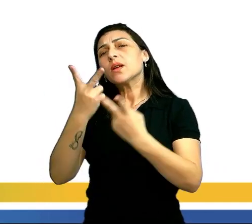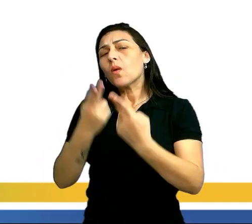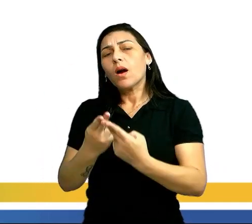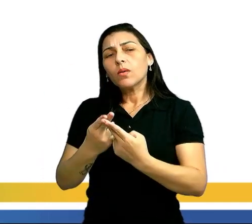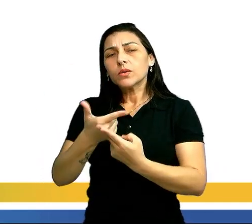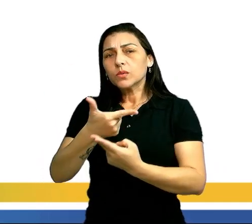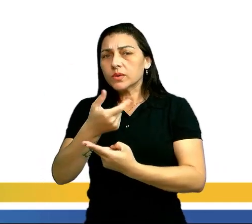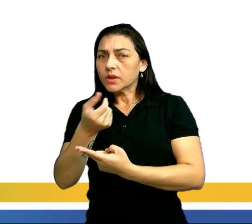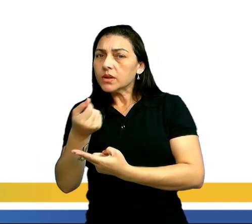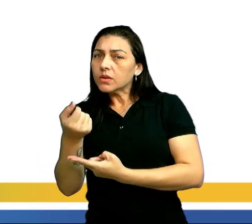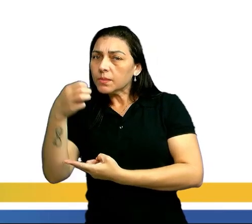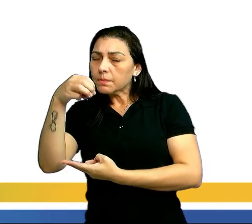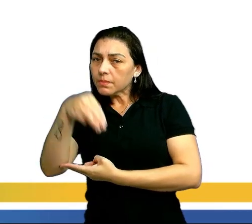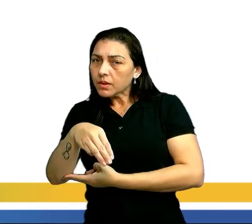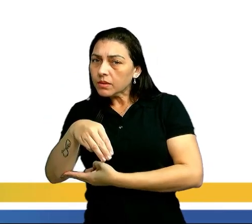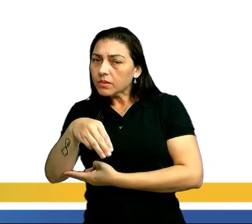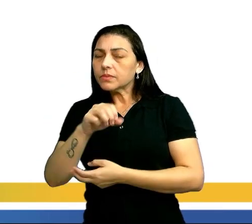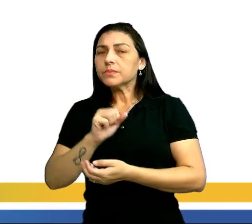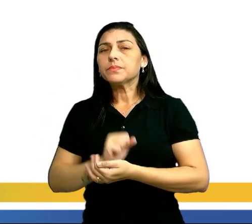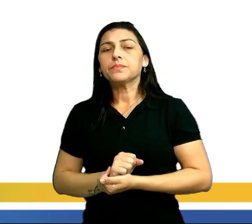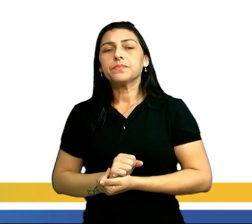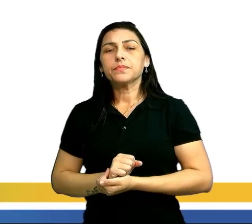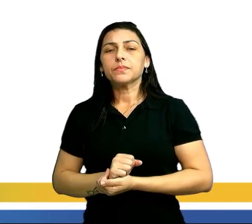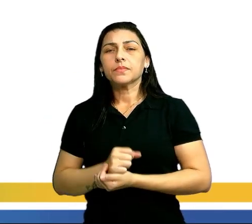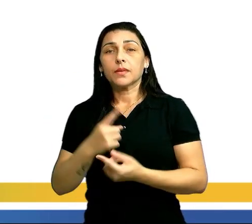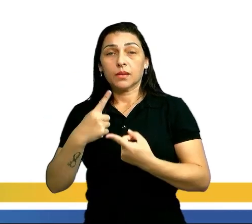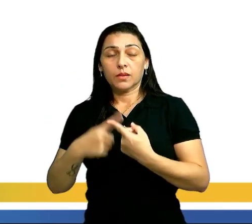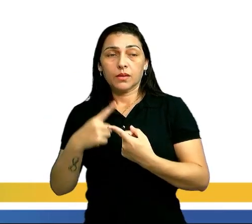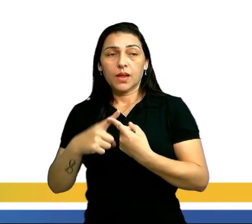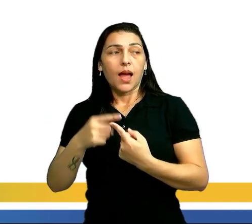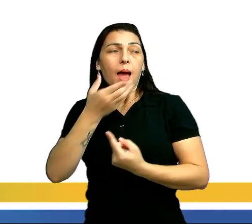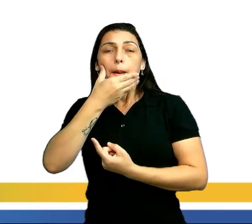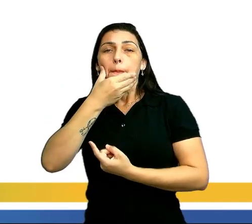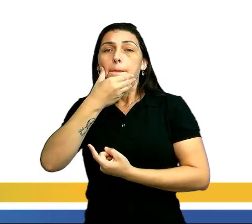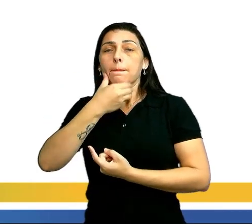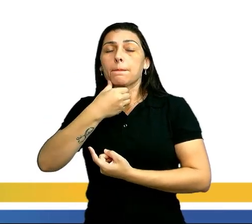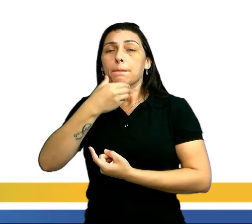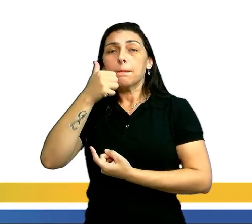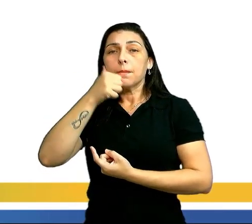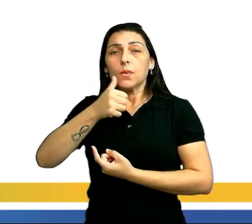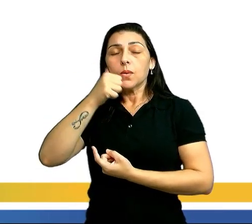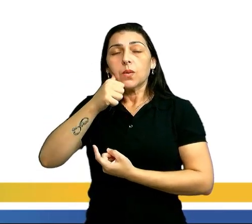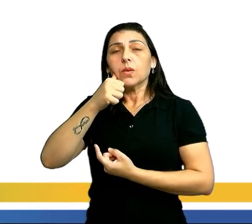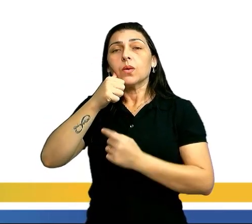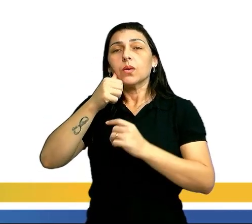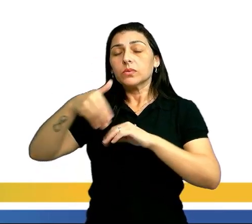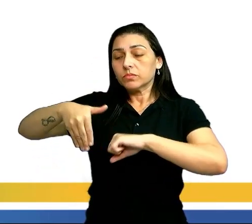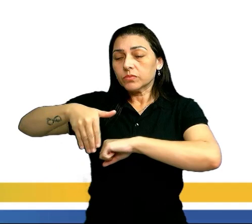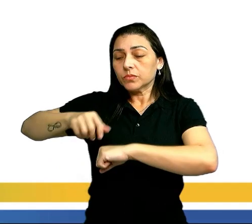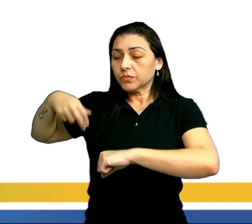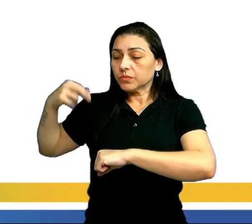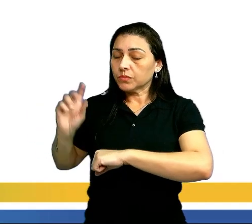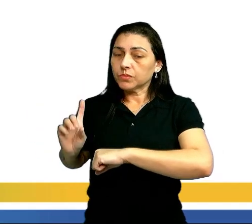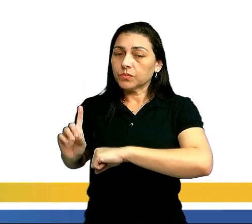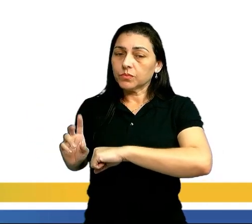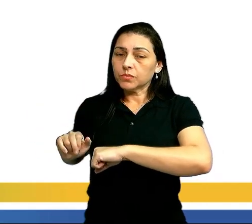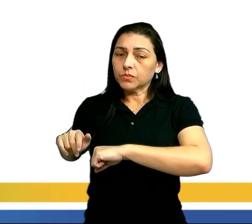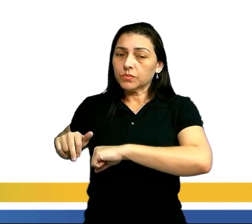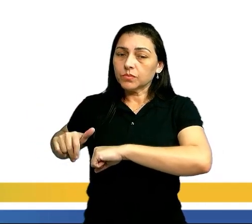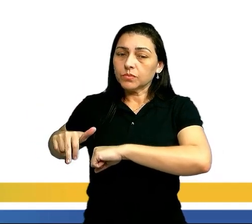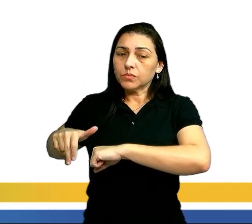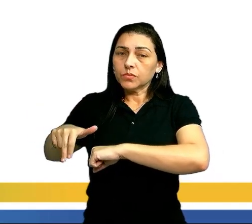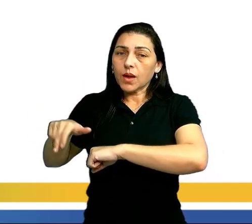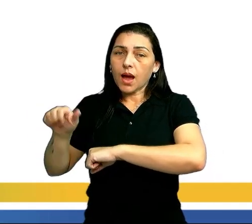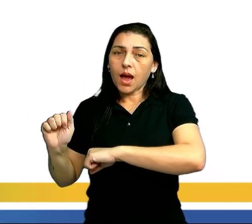vai ser igual a 200 metros. Ainda pelo enunciado, a moça andou pela Avenida A em direção à Avenida